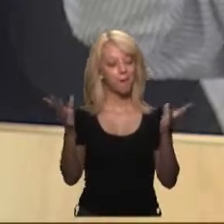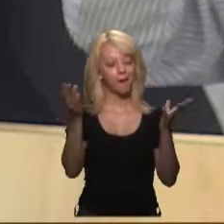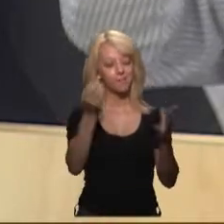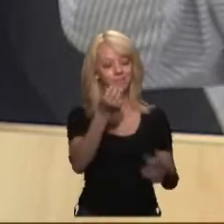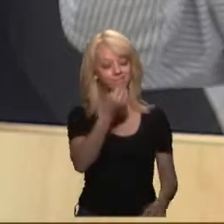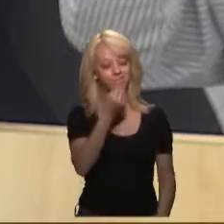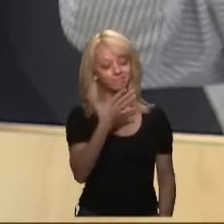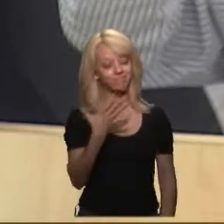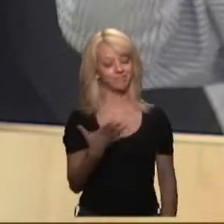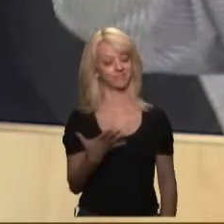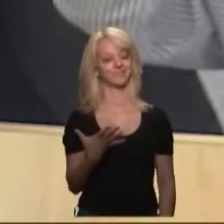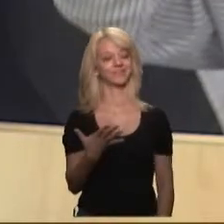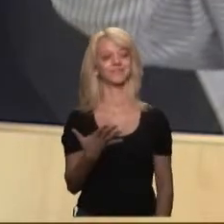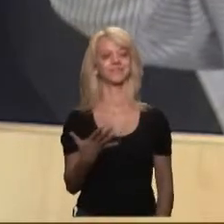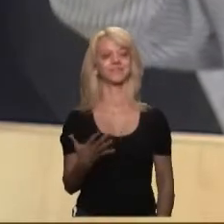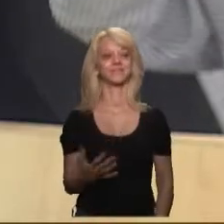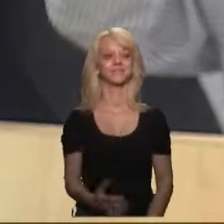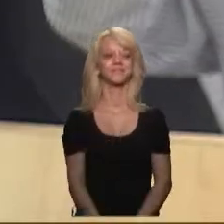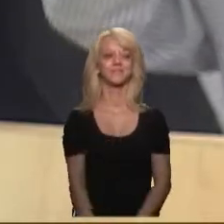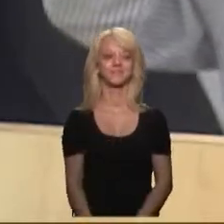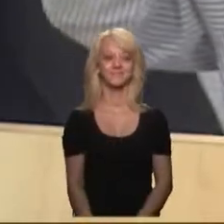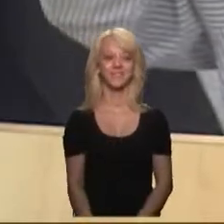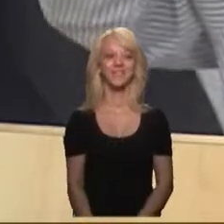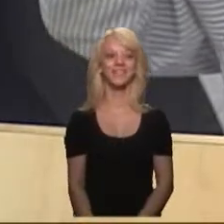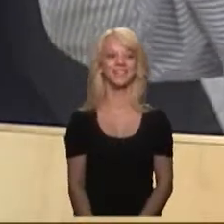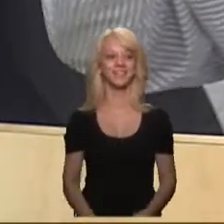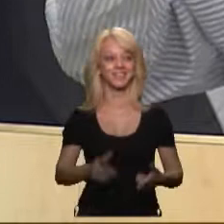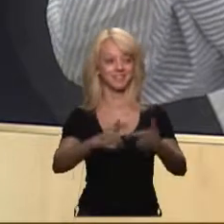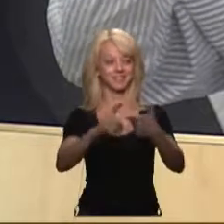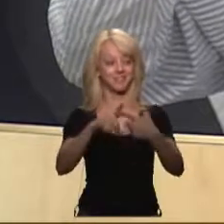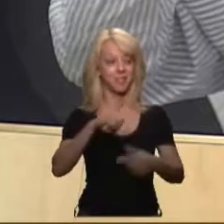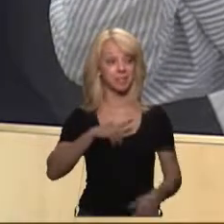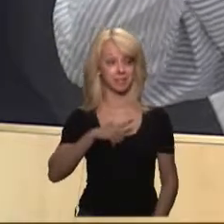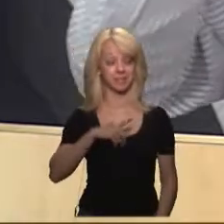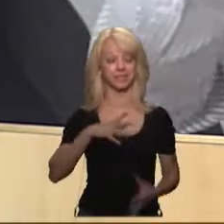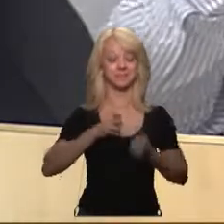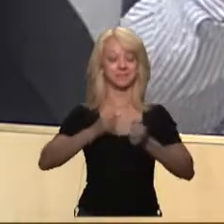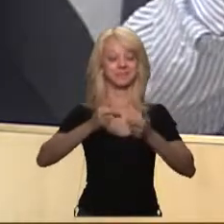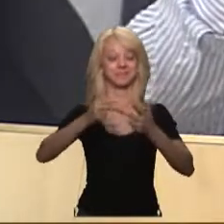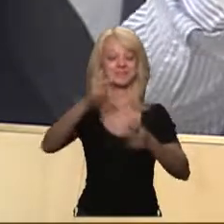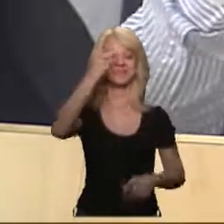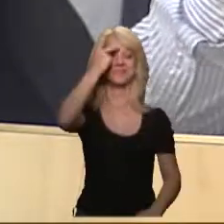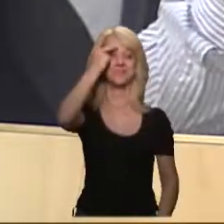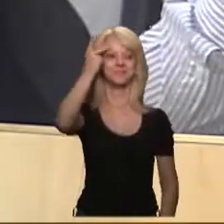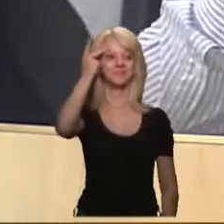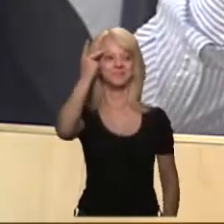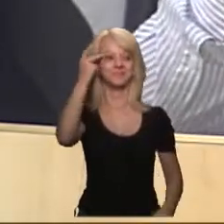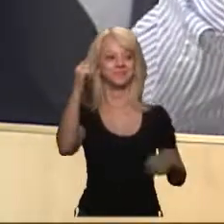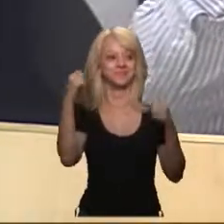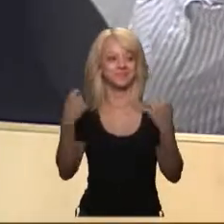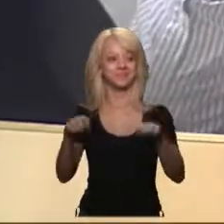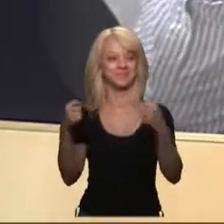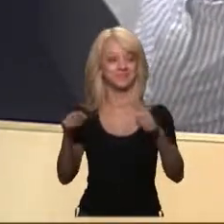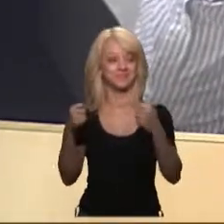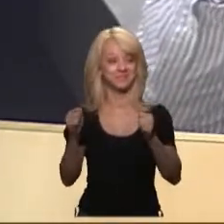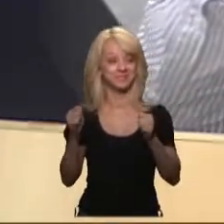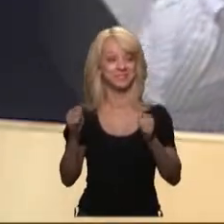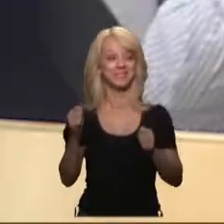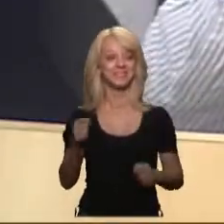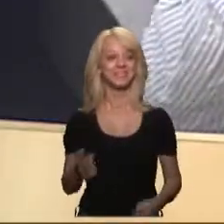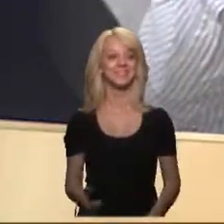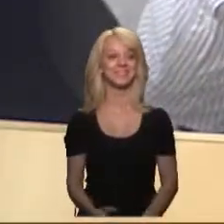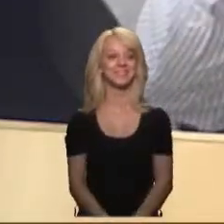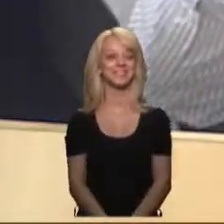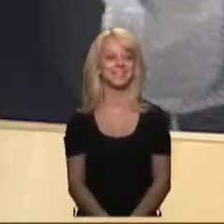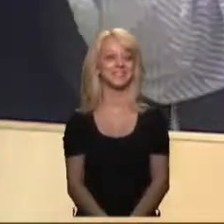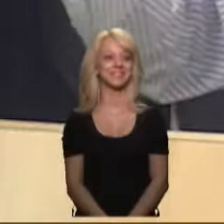Cuidar do coração, porque nós tem muita gente que precisa de nós ainda, né? Então, muita calma. De repente alguém